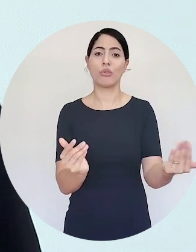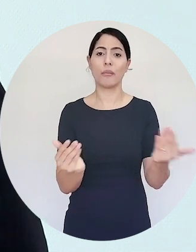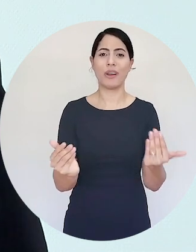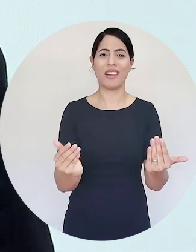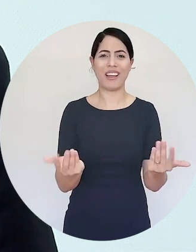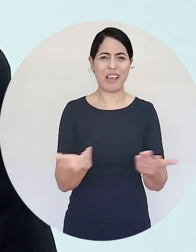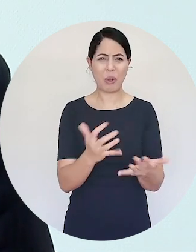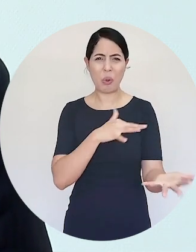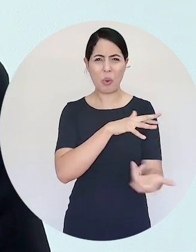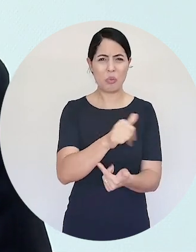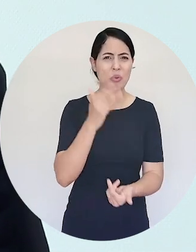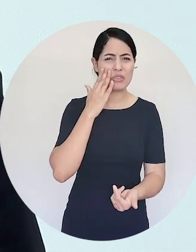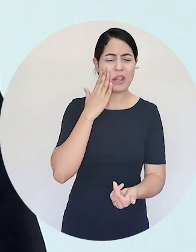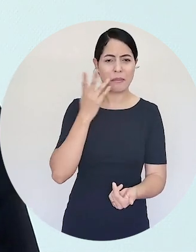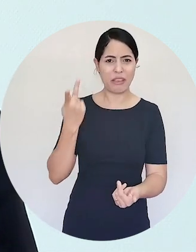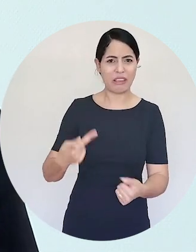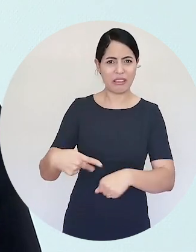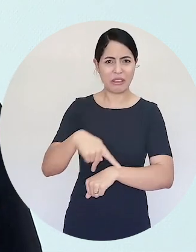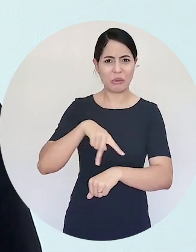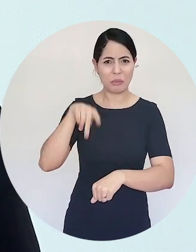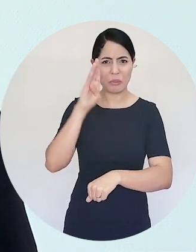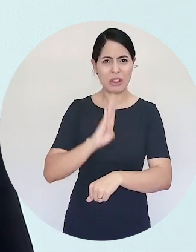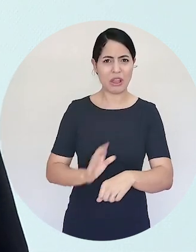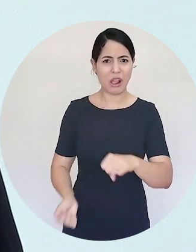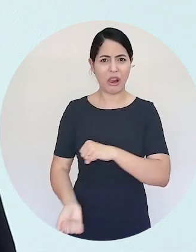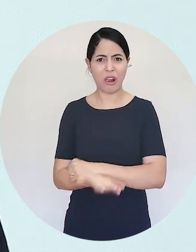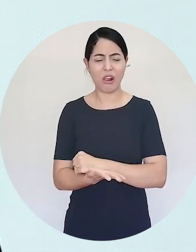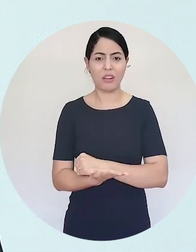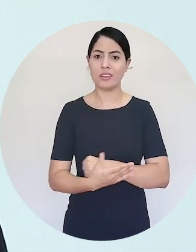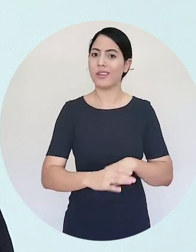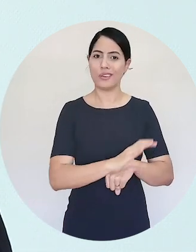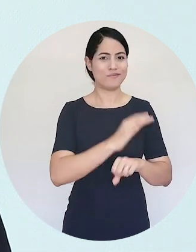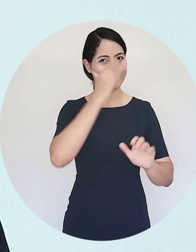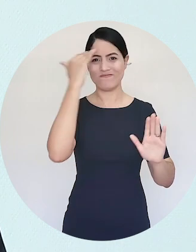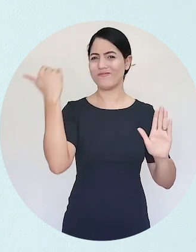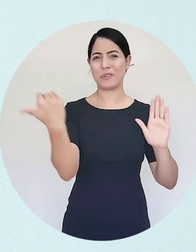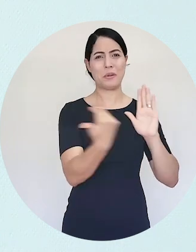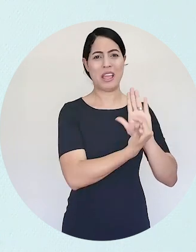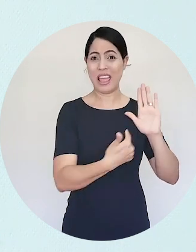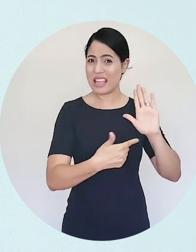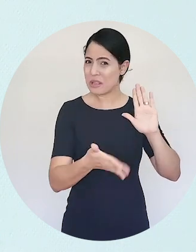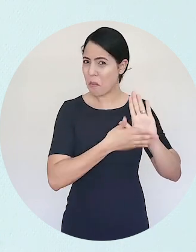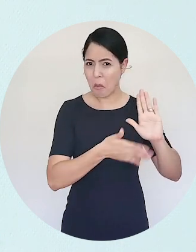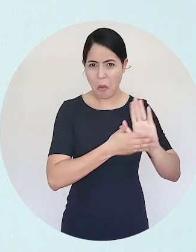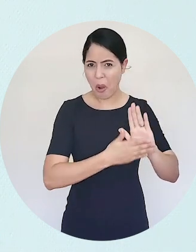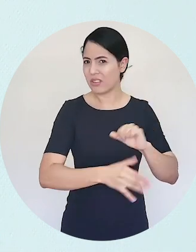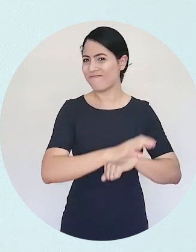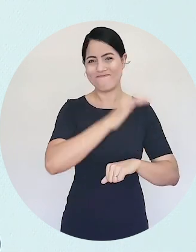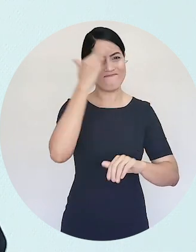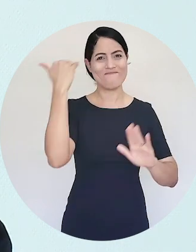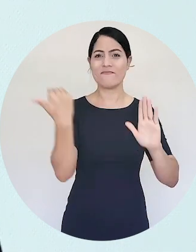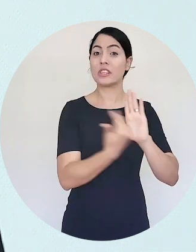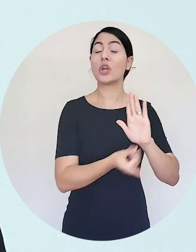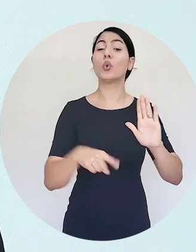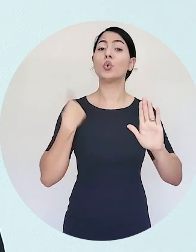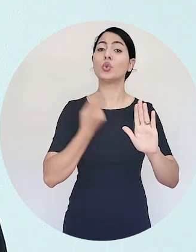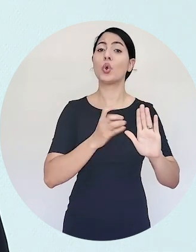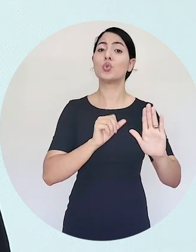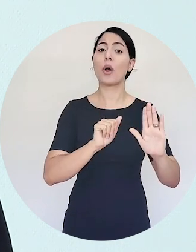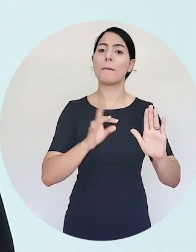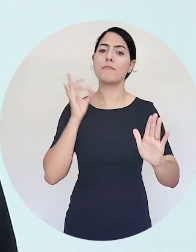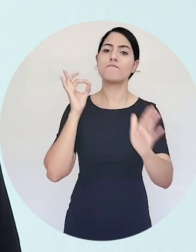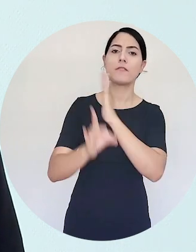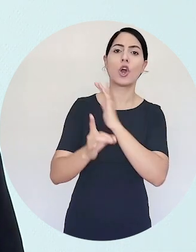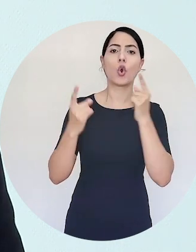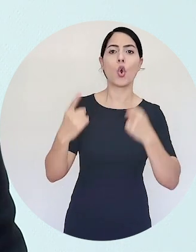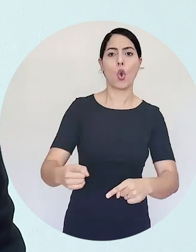somos caloteiros é tudo que não precisamos fazer. Então já nasce inconstitucional essa proposta, a OAB está rechaçando essa